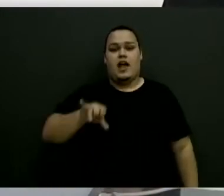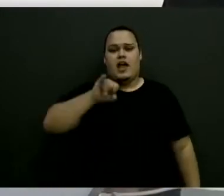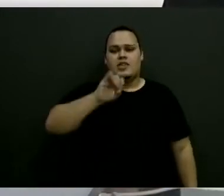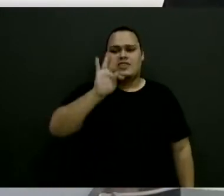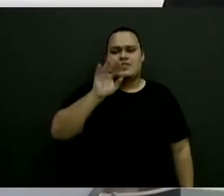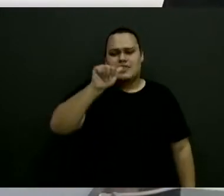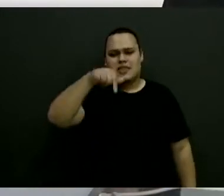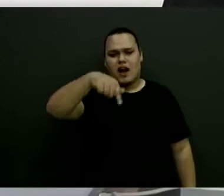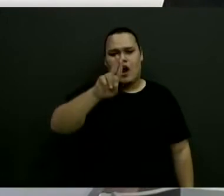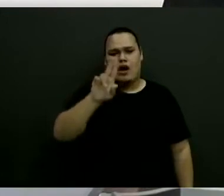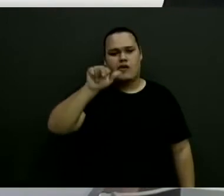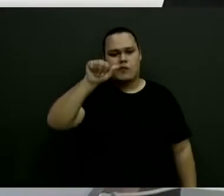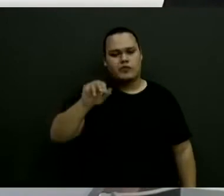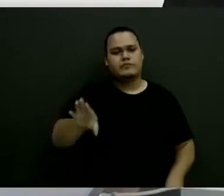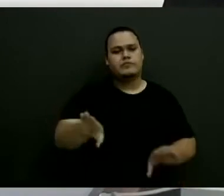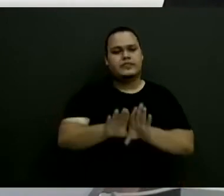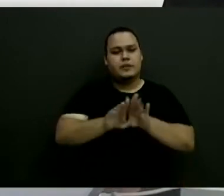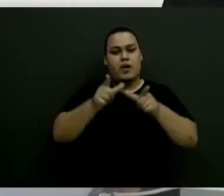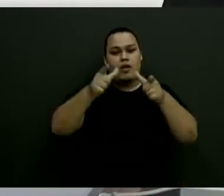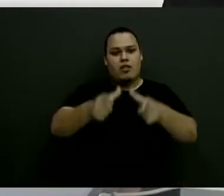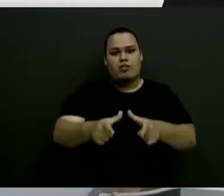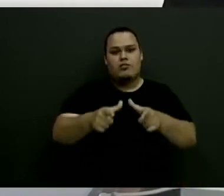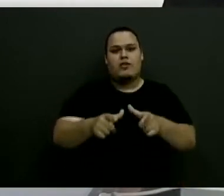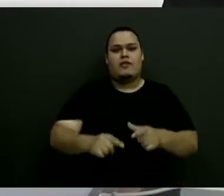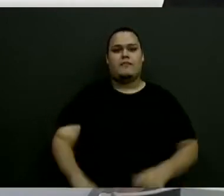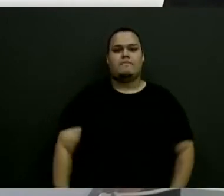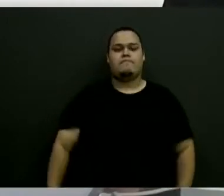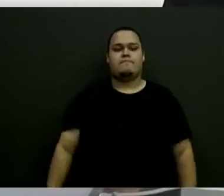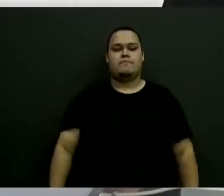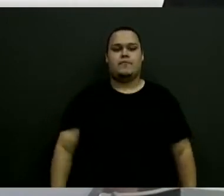Itaquaquecetuba, muitas regiões, não colocaram o número da região.